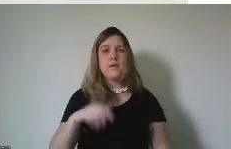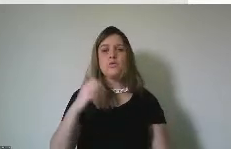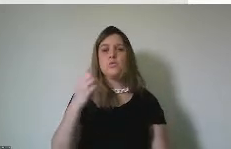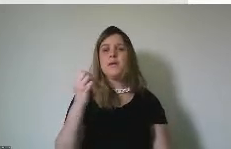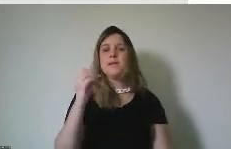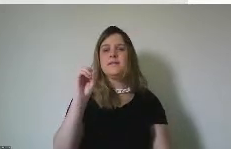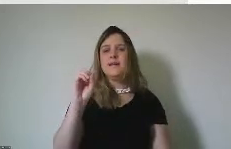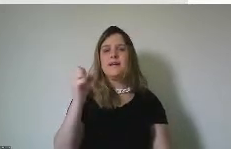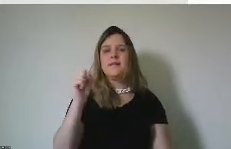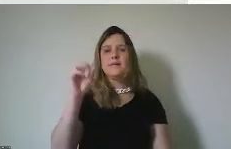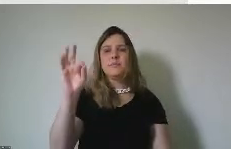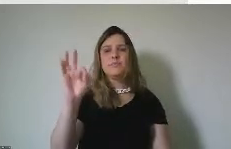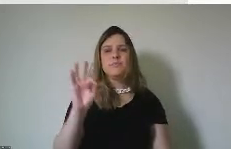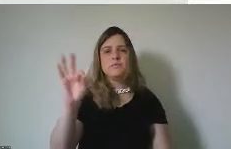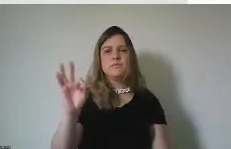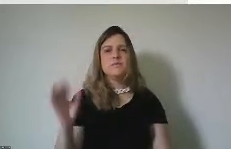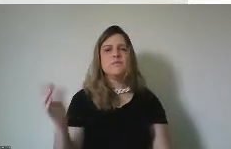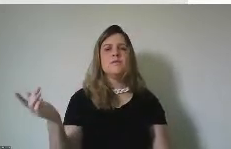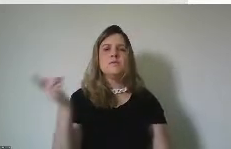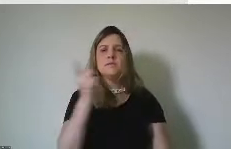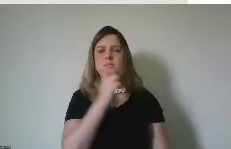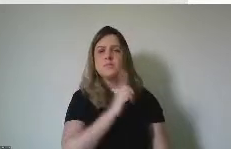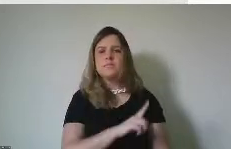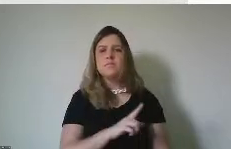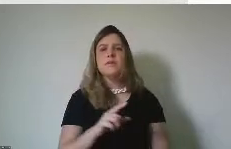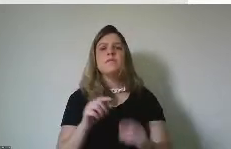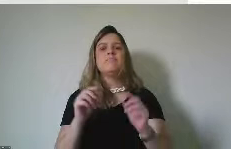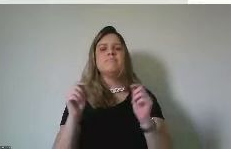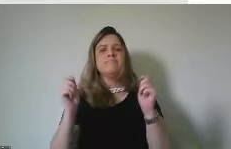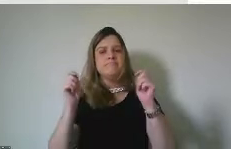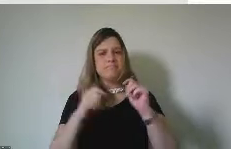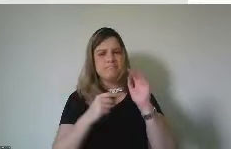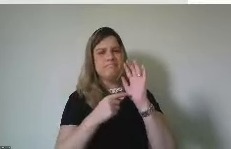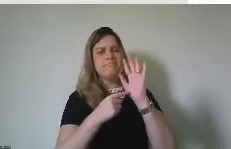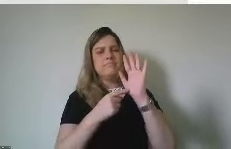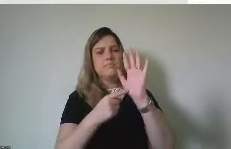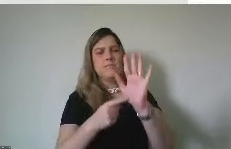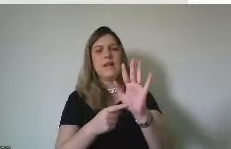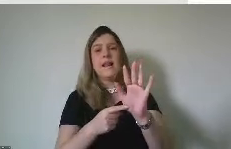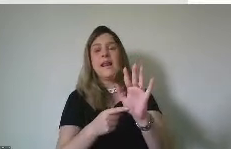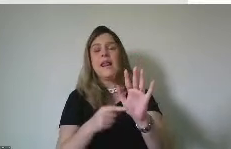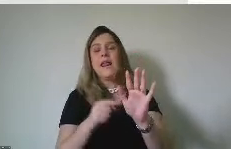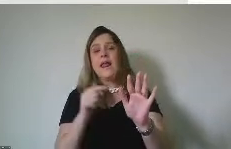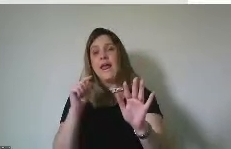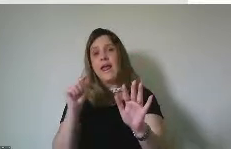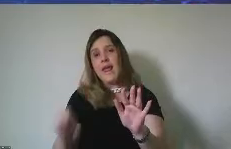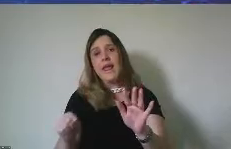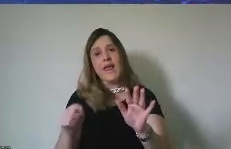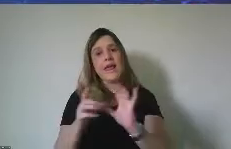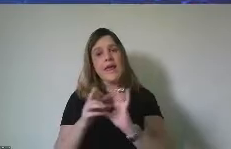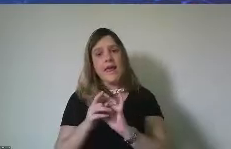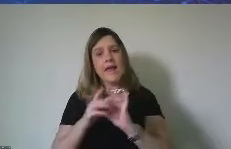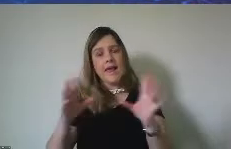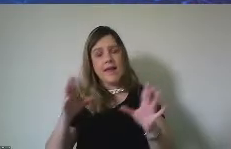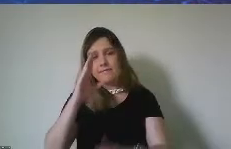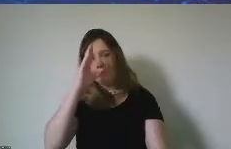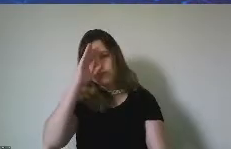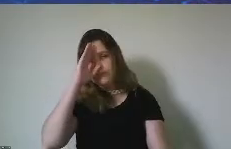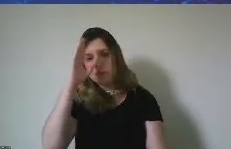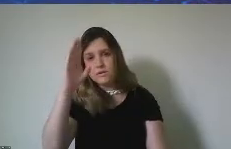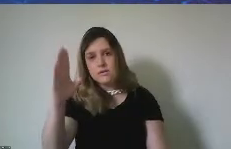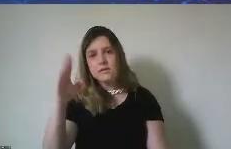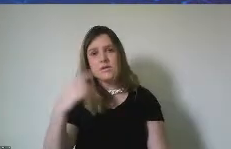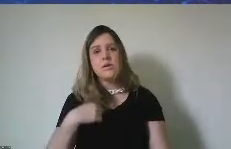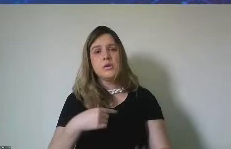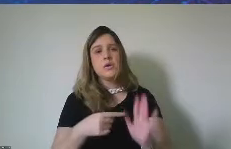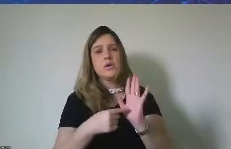reduções potenciais de emissões do wirelei não serão entregues isso é fundamental e ilustrado e